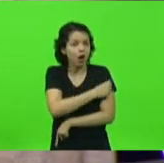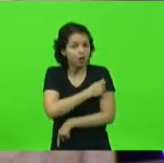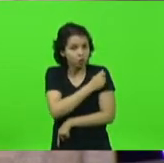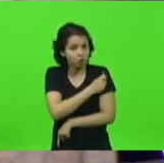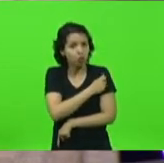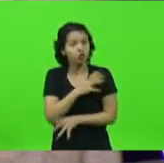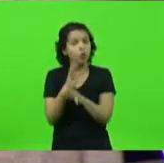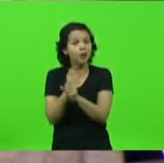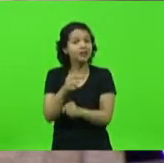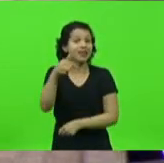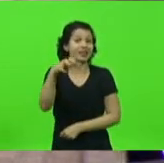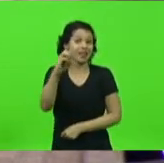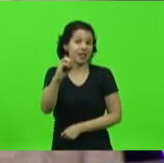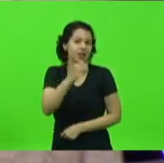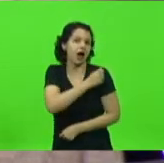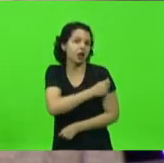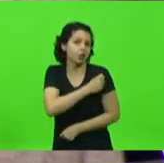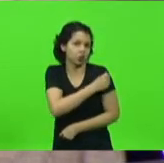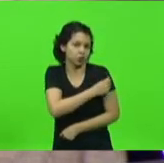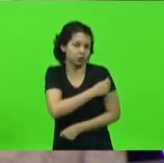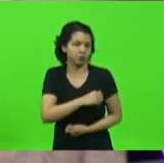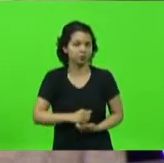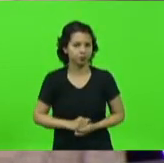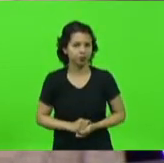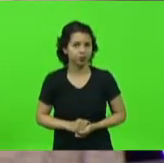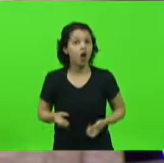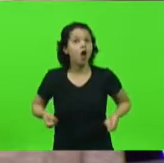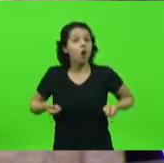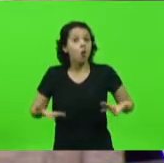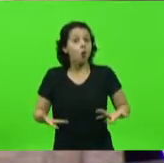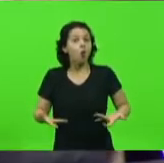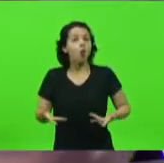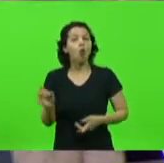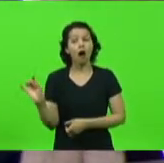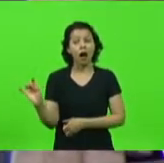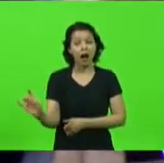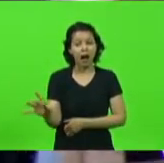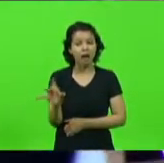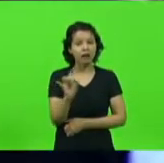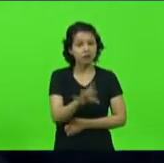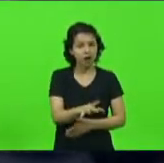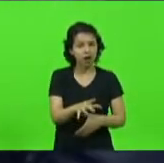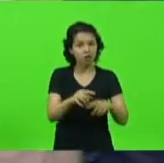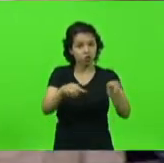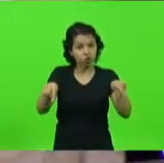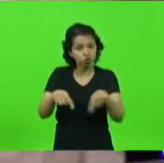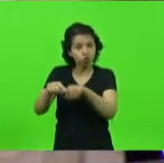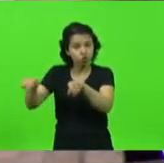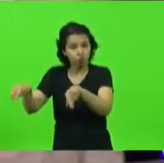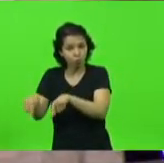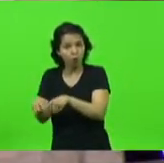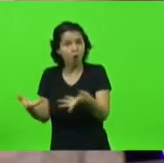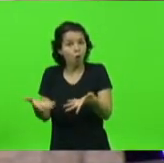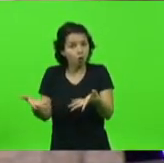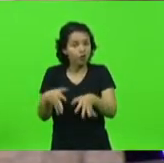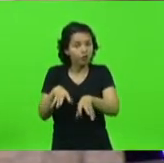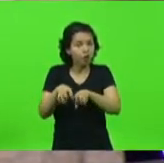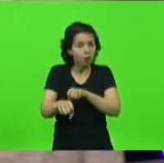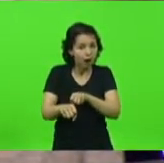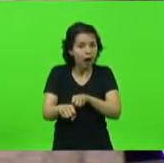então. Pois bem, esse custo por aluno, por turma, que hoje, para formar um oficial, nós